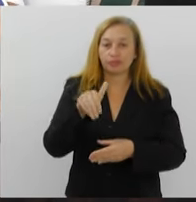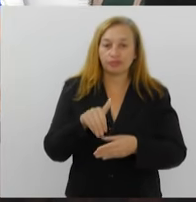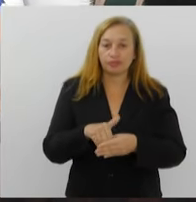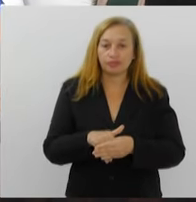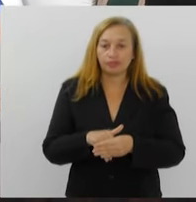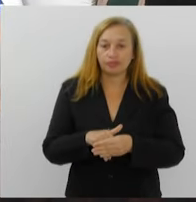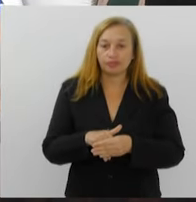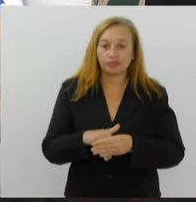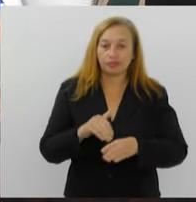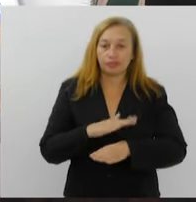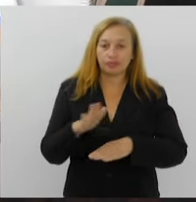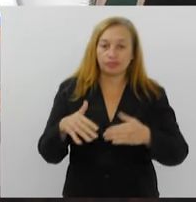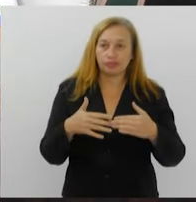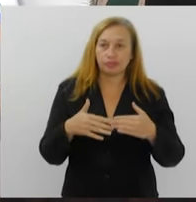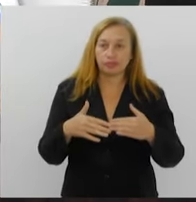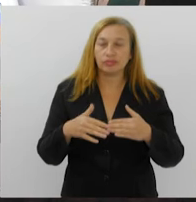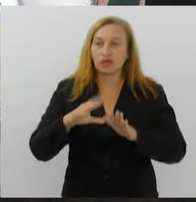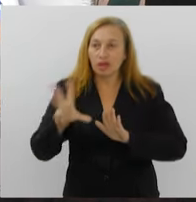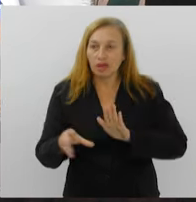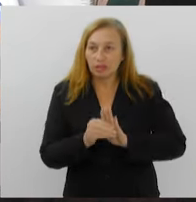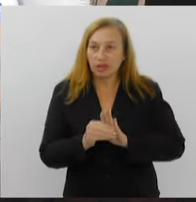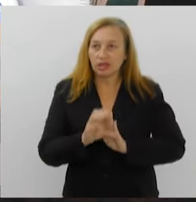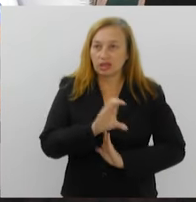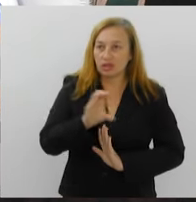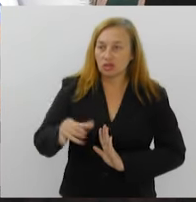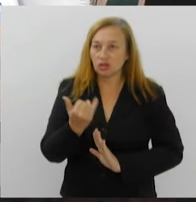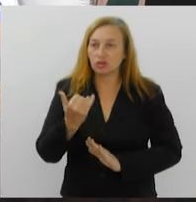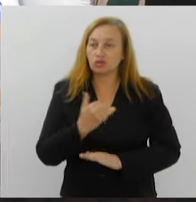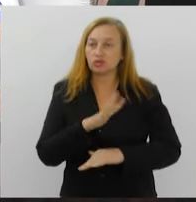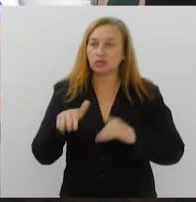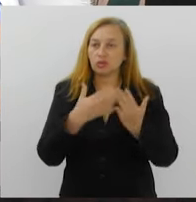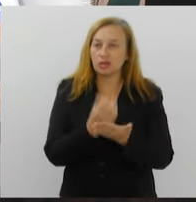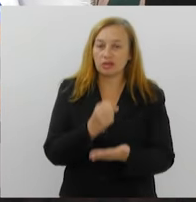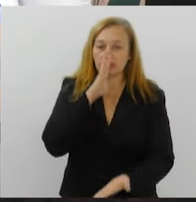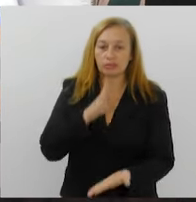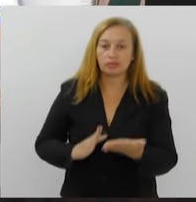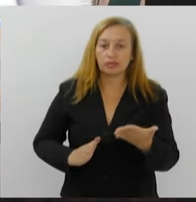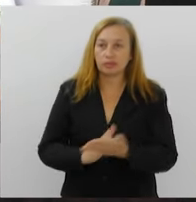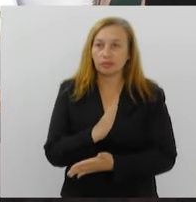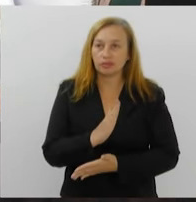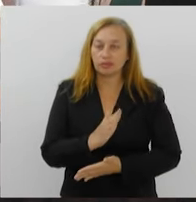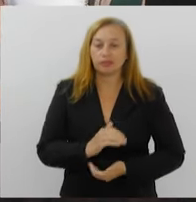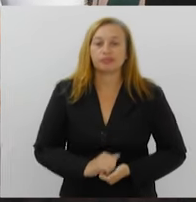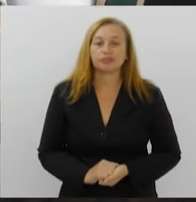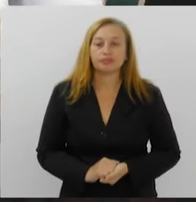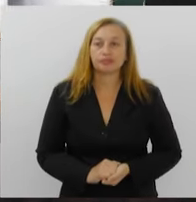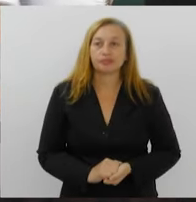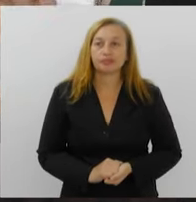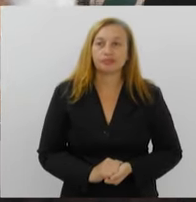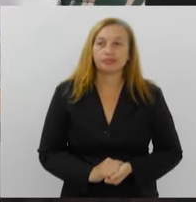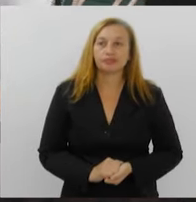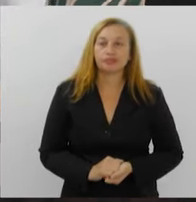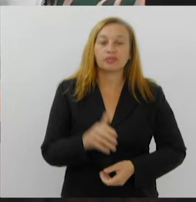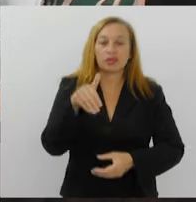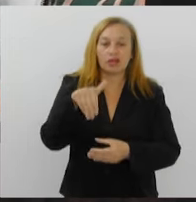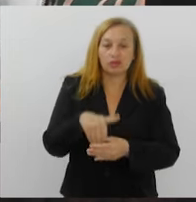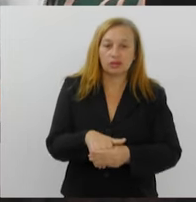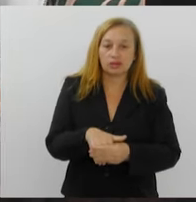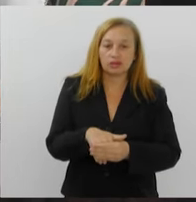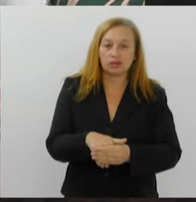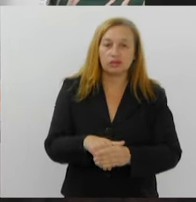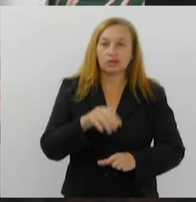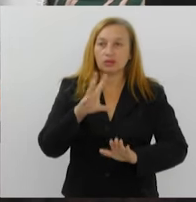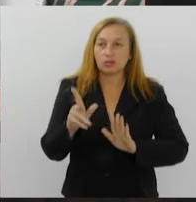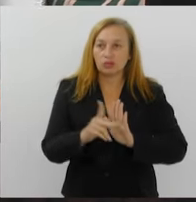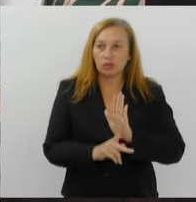discussão. Em votação, a emenda da CCJ. Os senhores que aprovam permaneçam como estão. Aprovado. Em votação, o